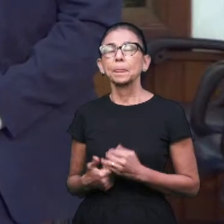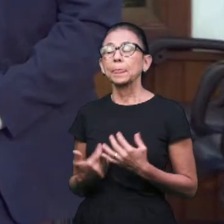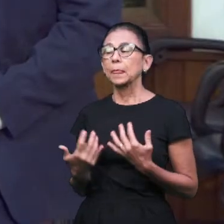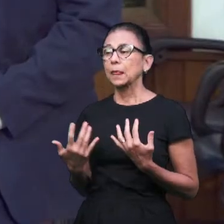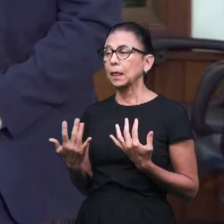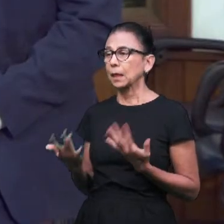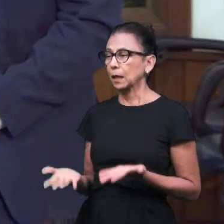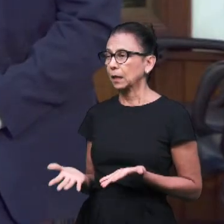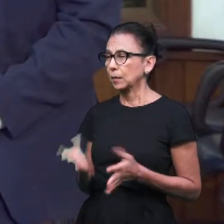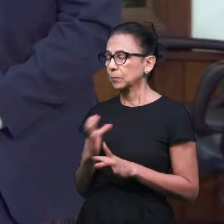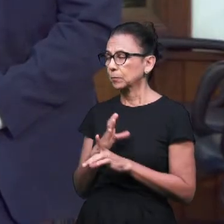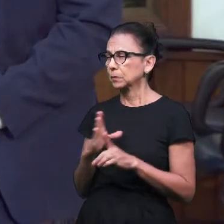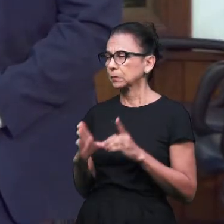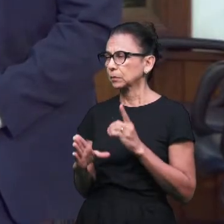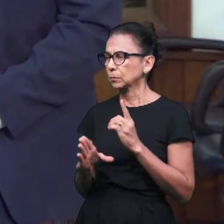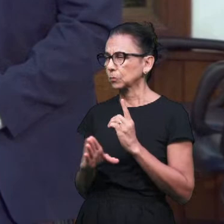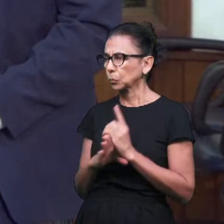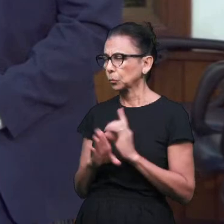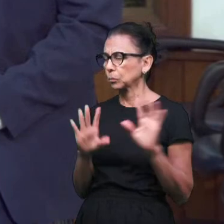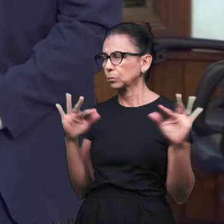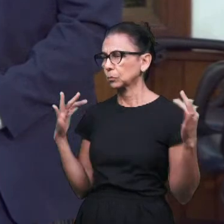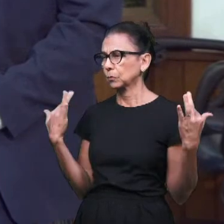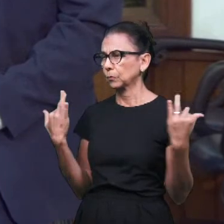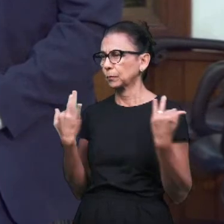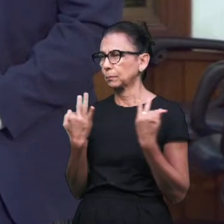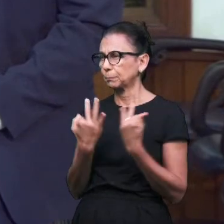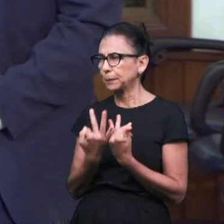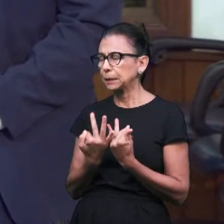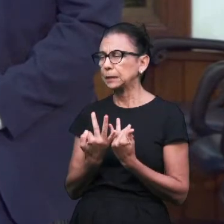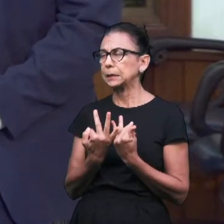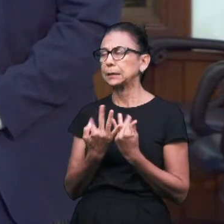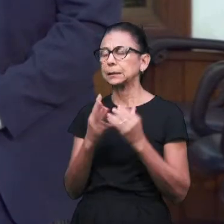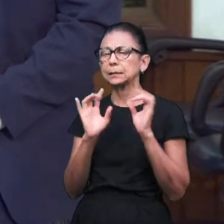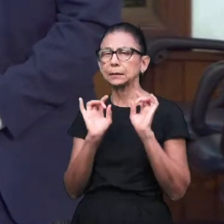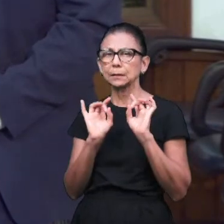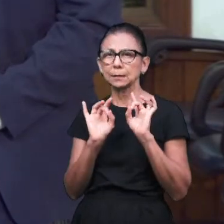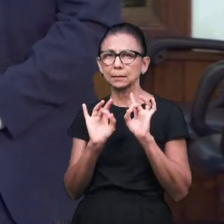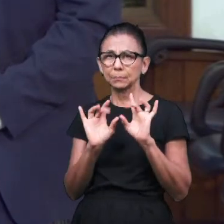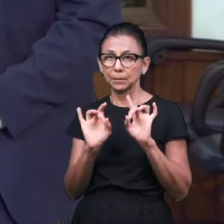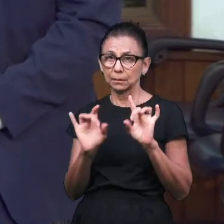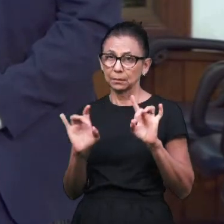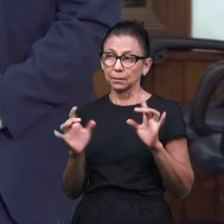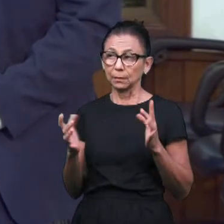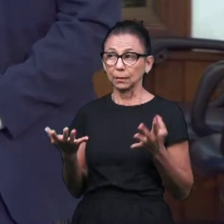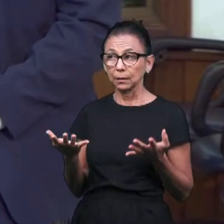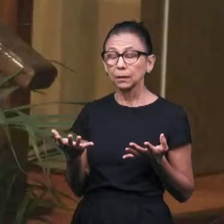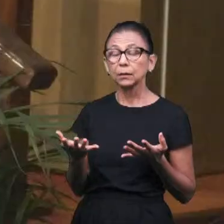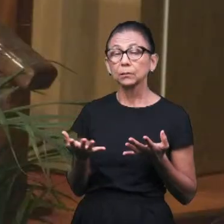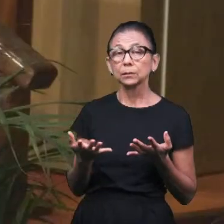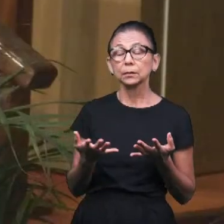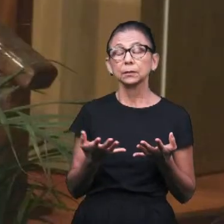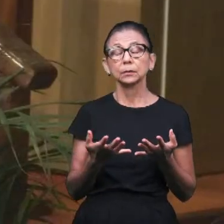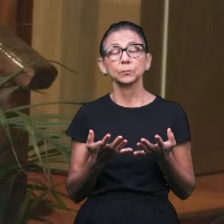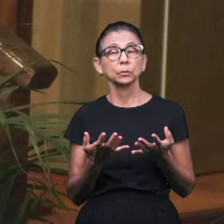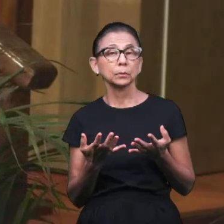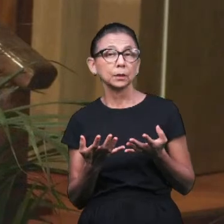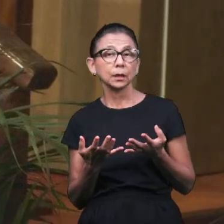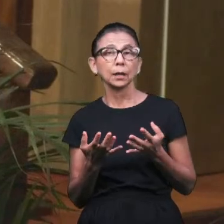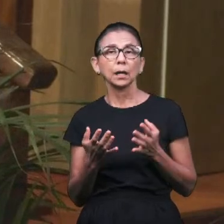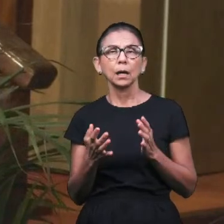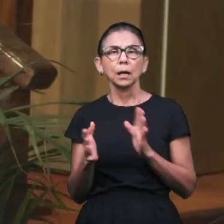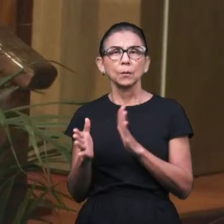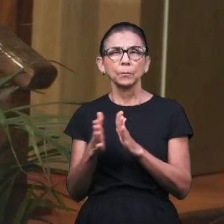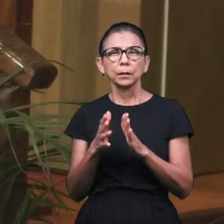ele tem uma forma muito especial, porque ele tem, após a mensagem, ele tem